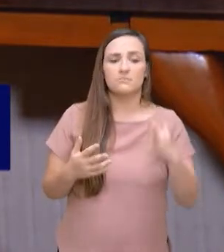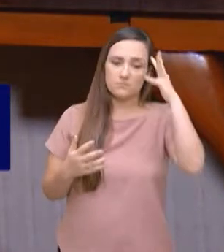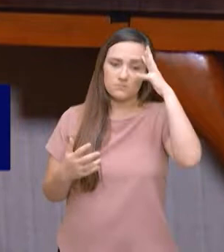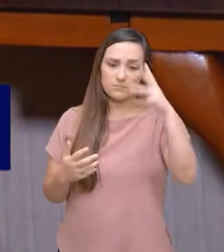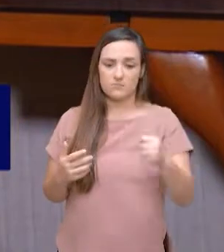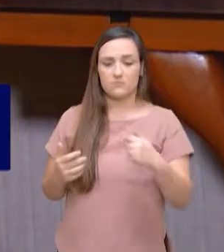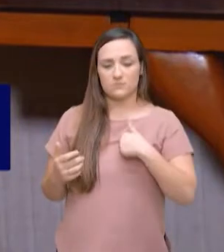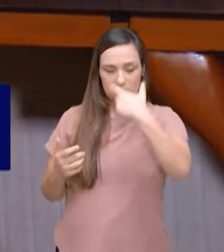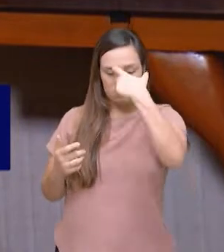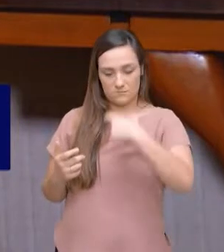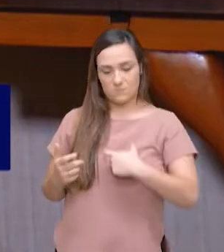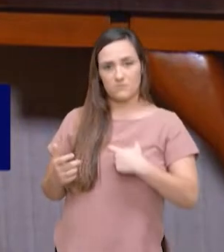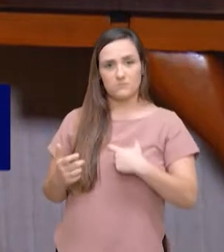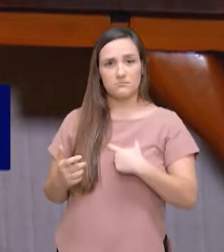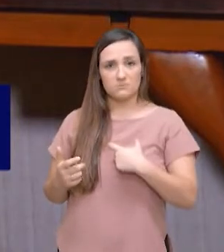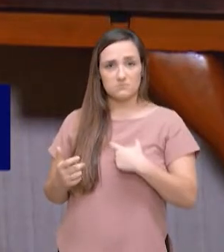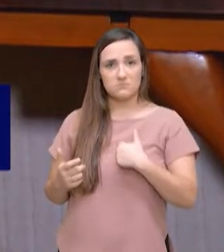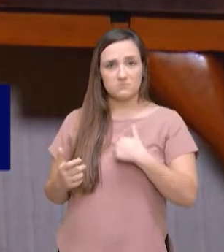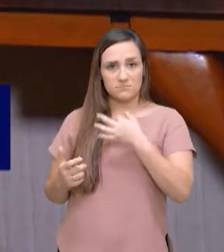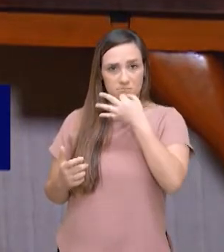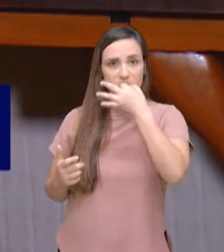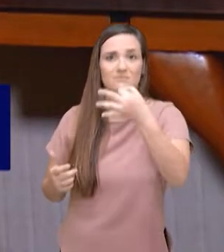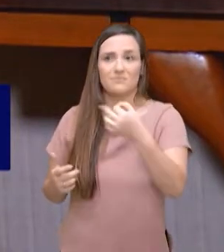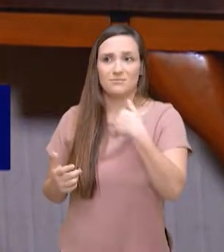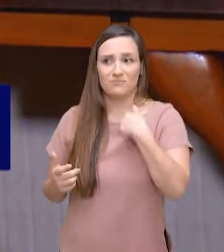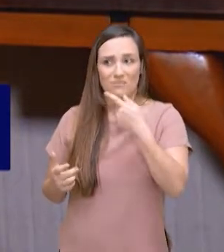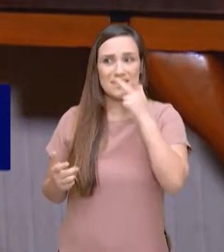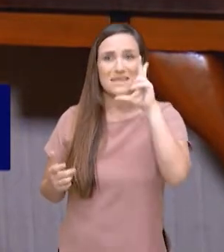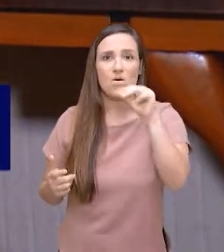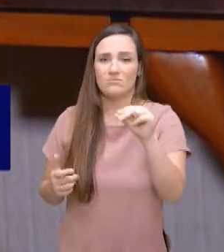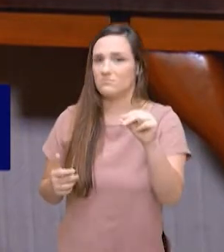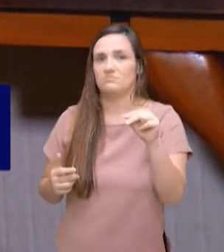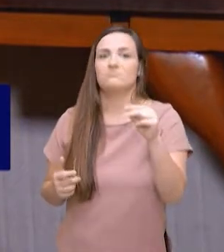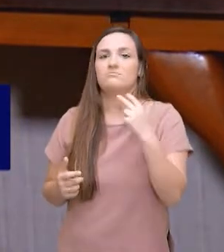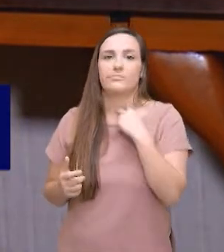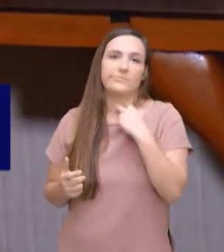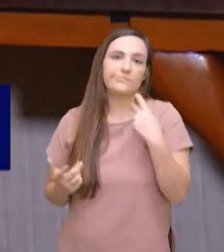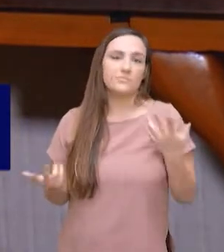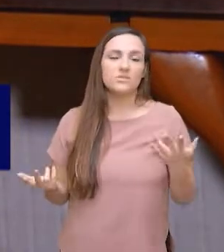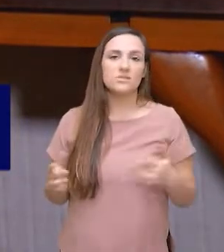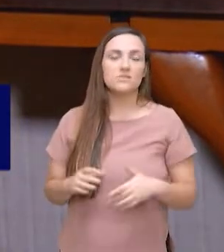E eu não tive condições de recusar.